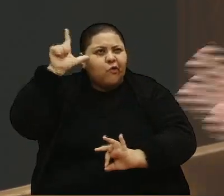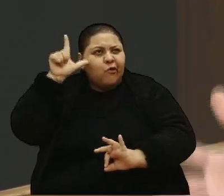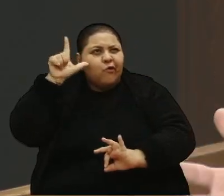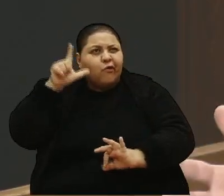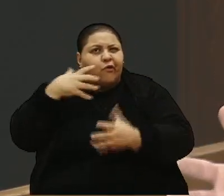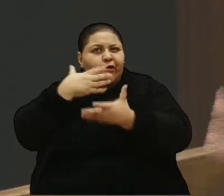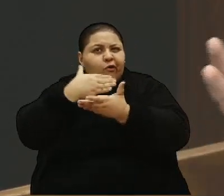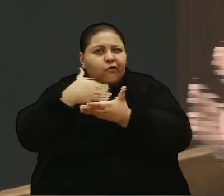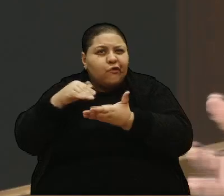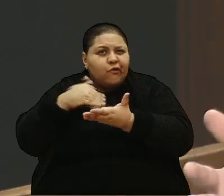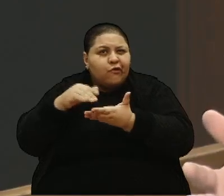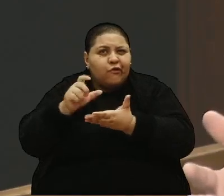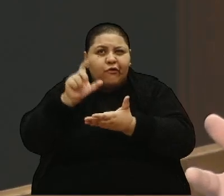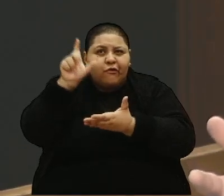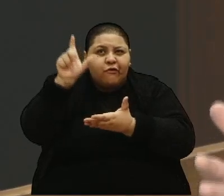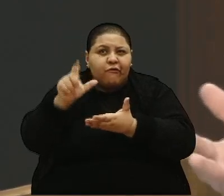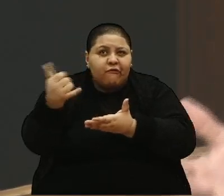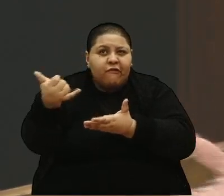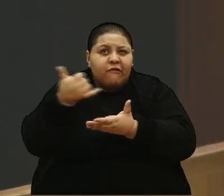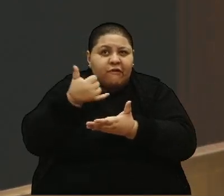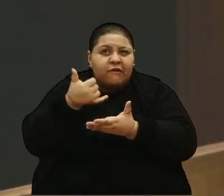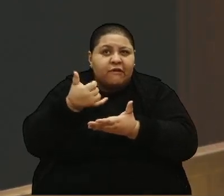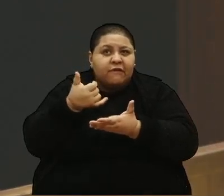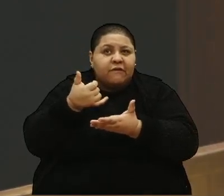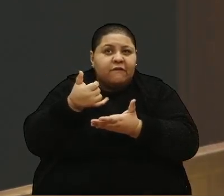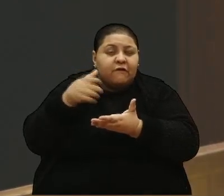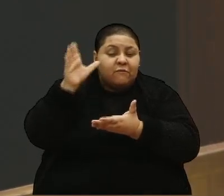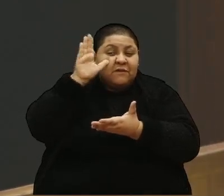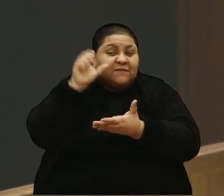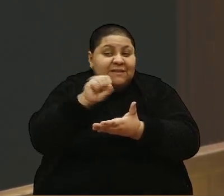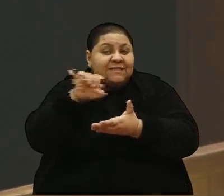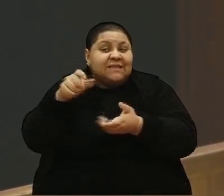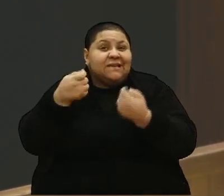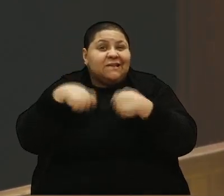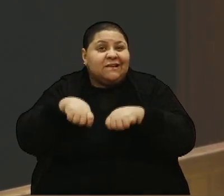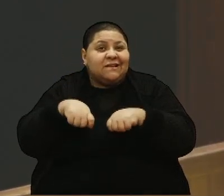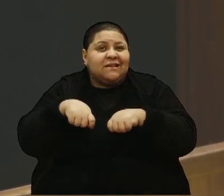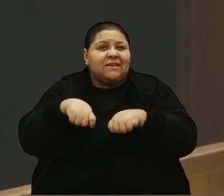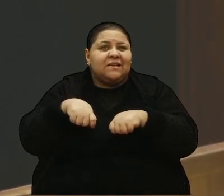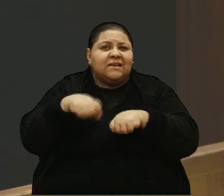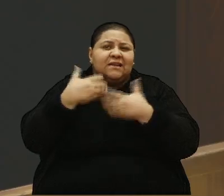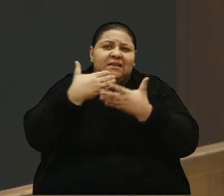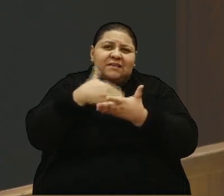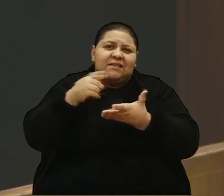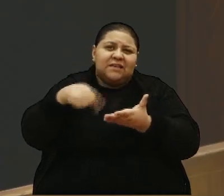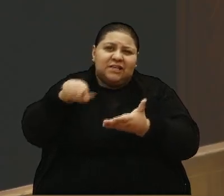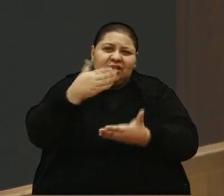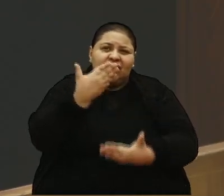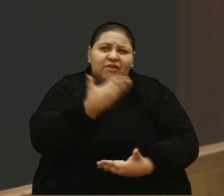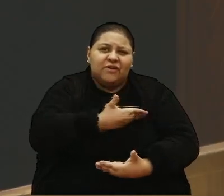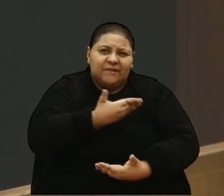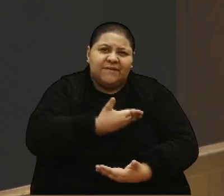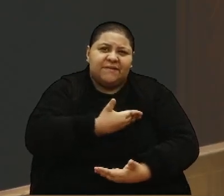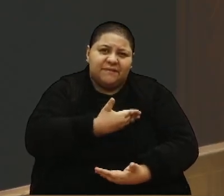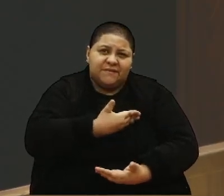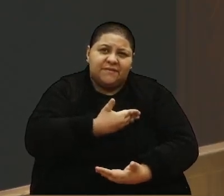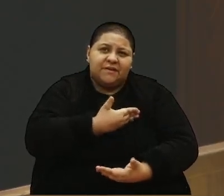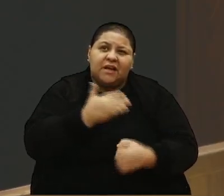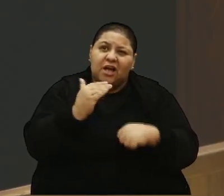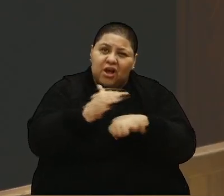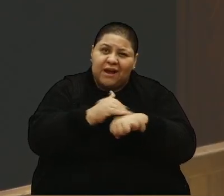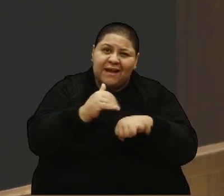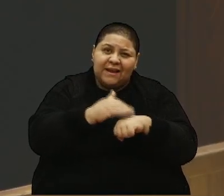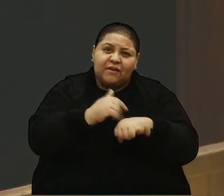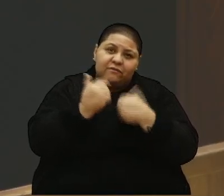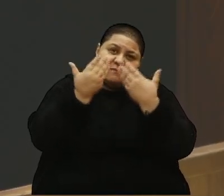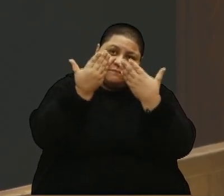vai verificar se é necessário. Secretário, a nossa amizade, aquele carinho que eu tenho para o